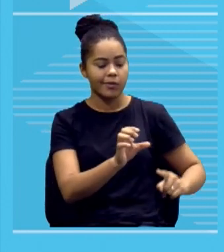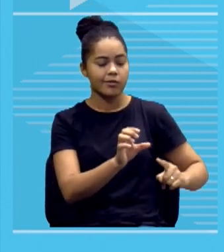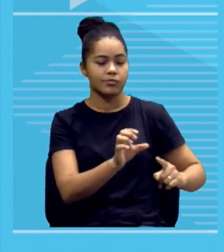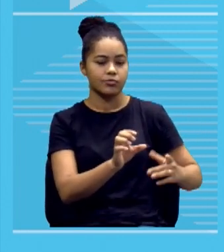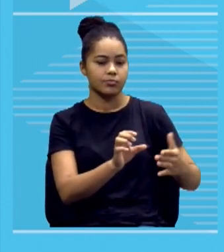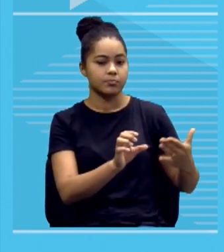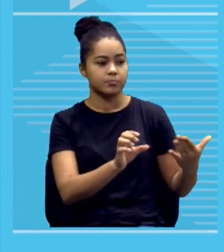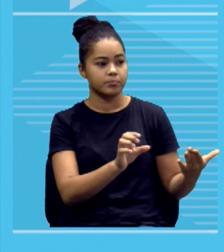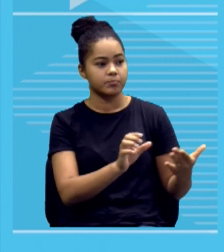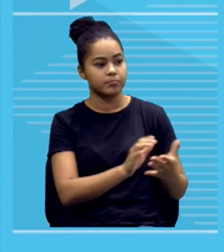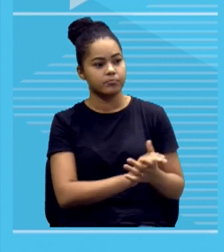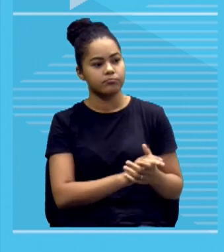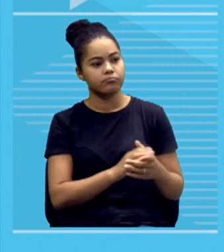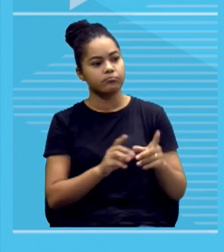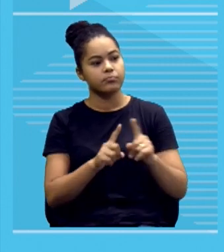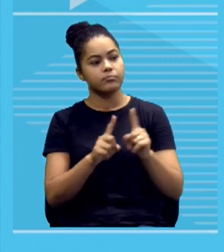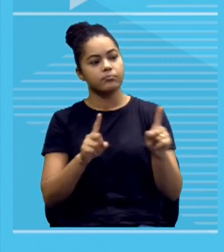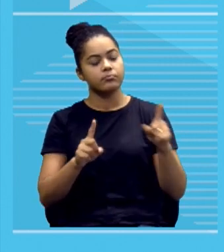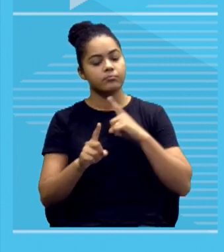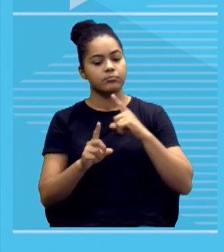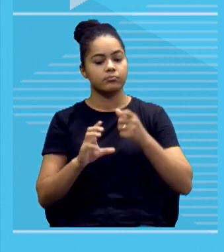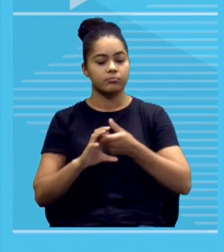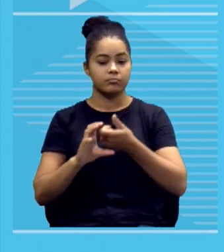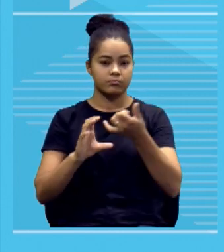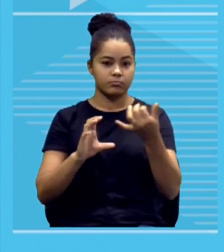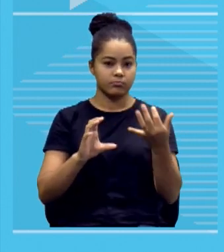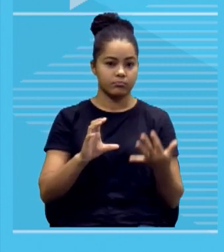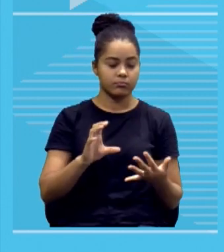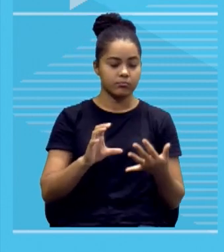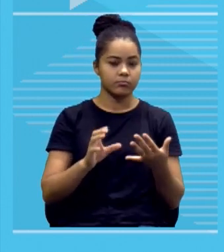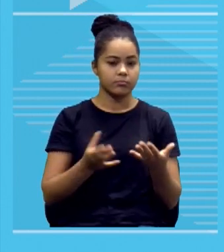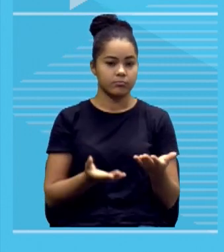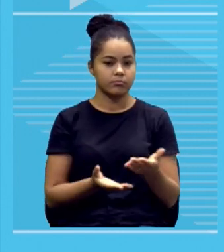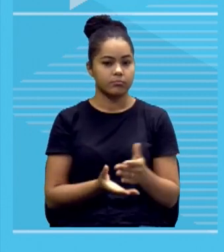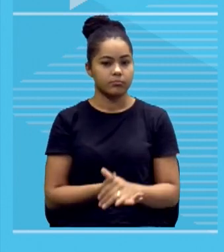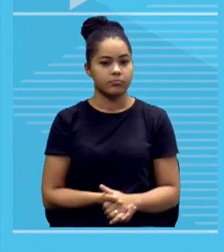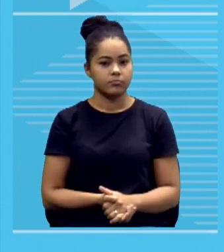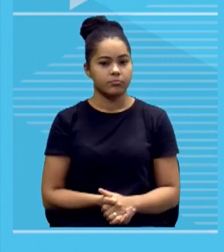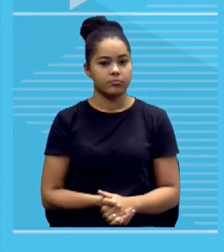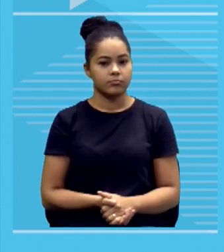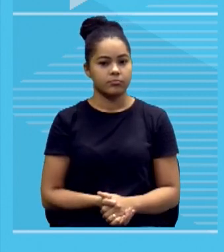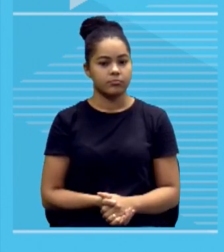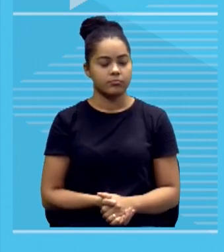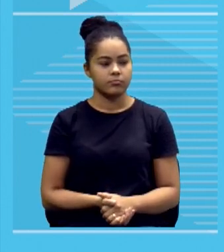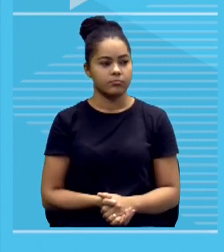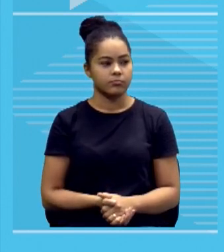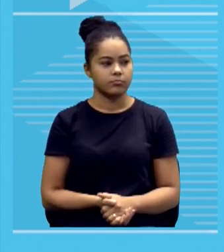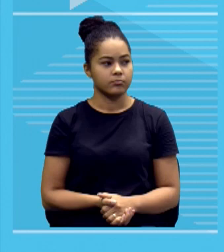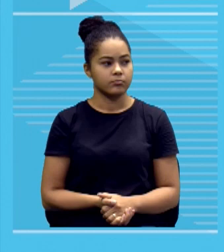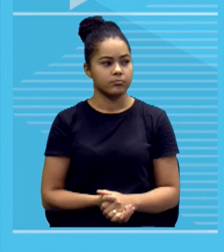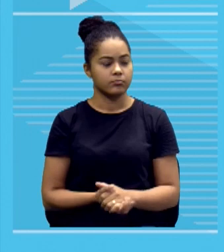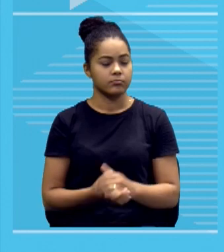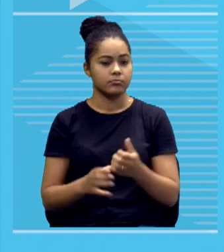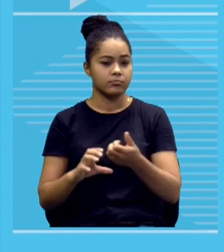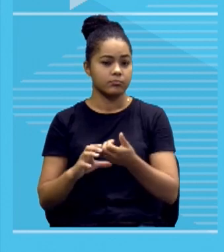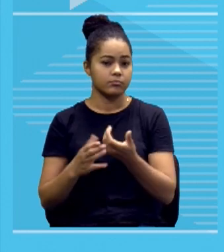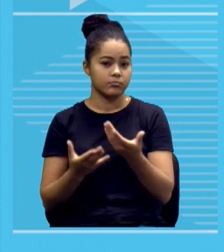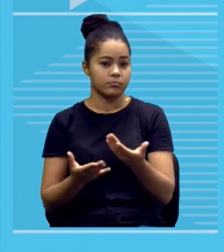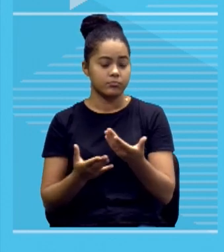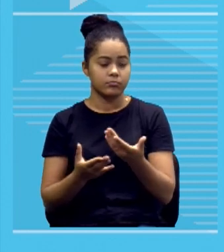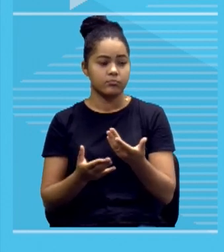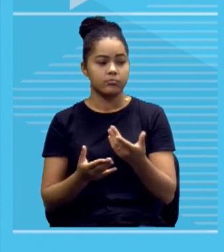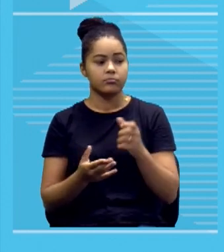característica principal quando essa minha corrente vai dar o curto-circuito. Quando é que a corrente dá curto-circuito? Quando a